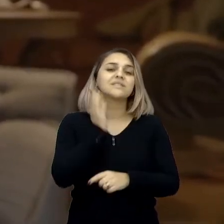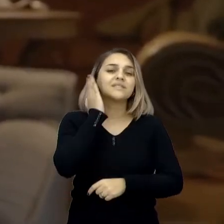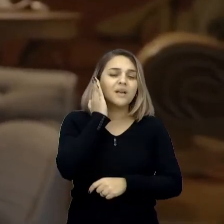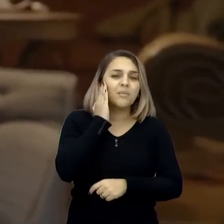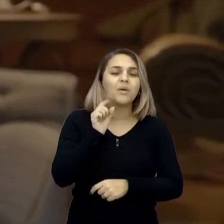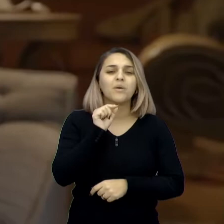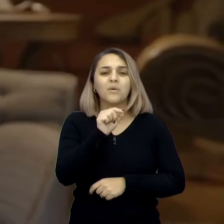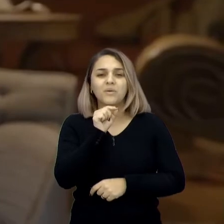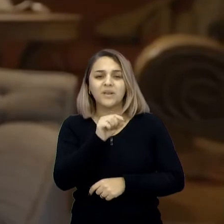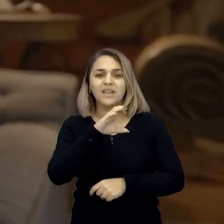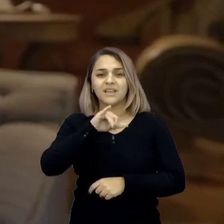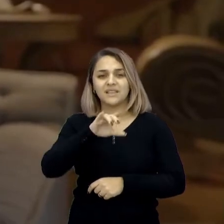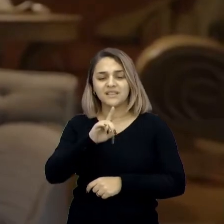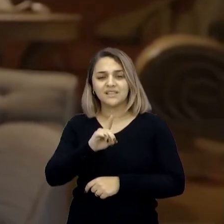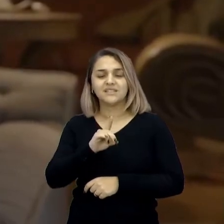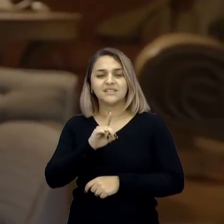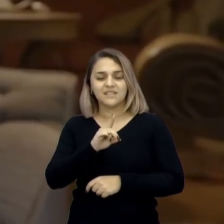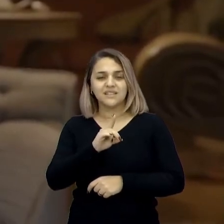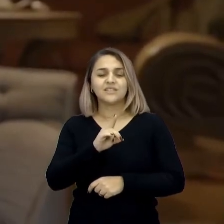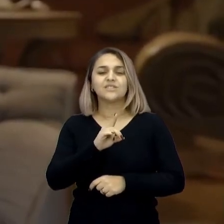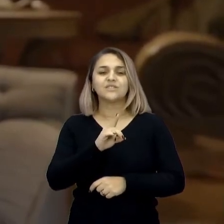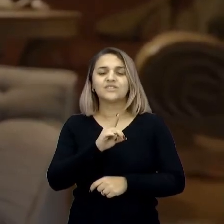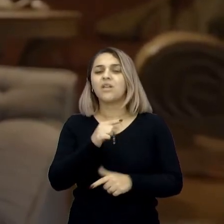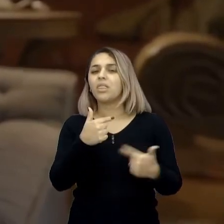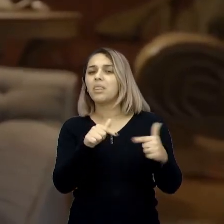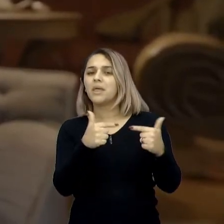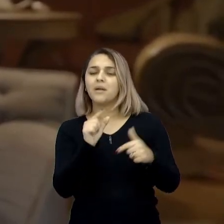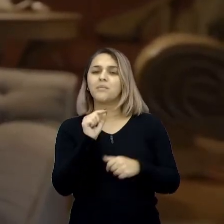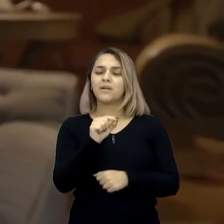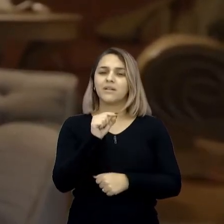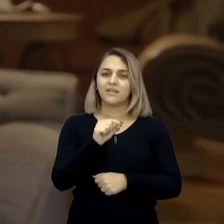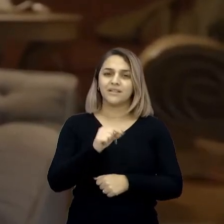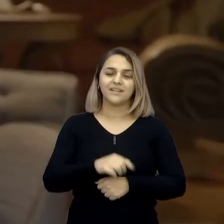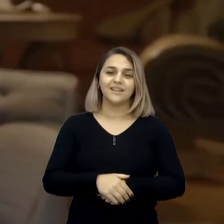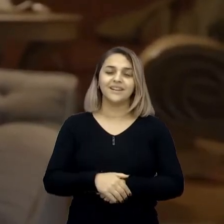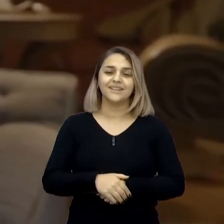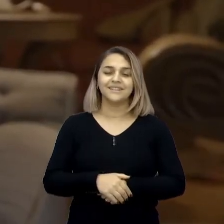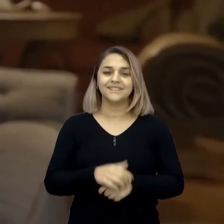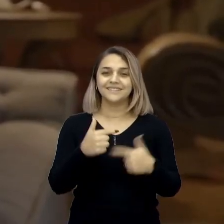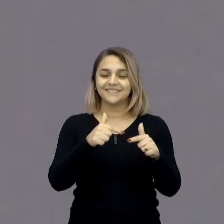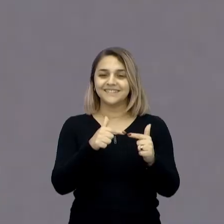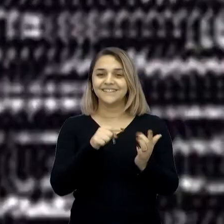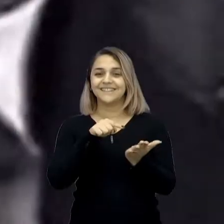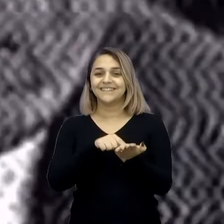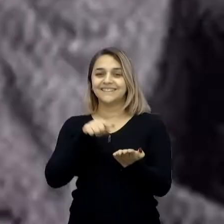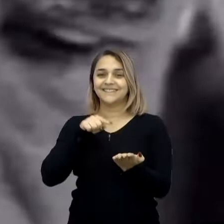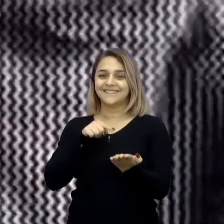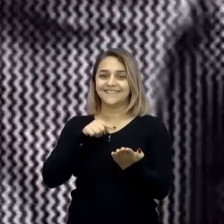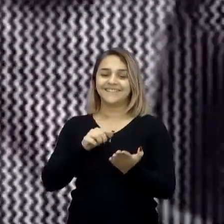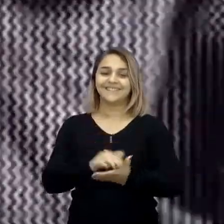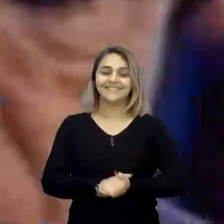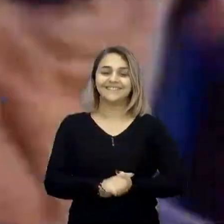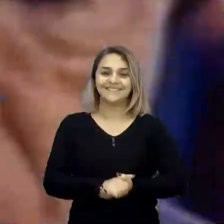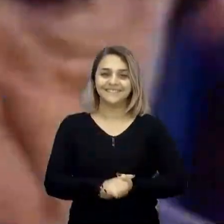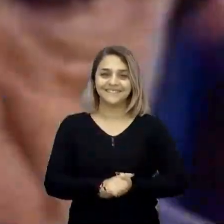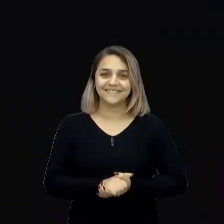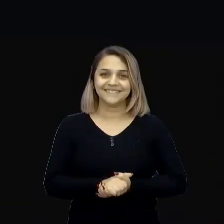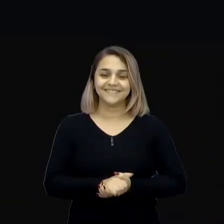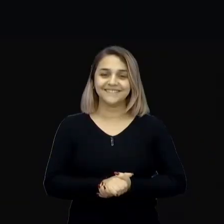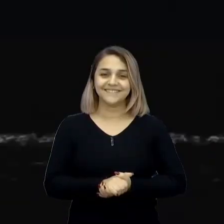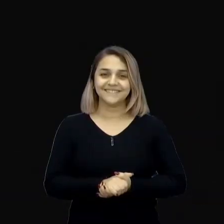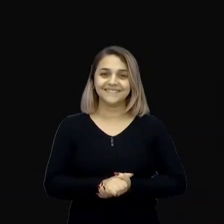que o Cid Moreira faz na vida. Ele trabalha em que? Tira o dedo. O quê?